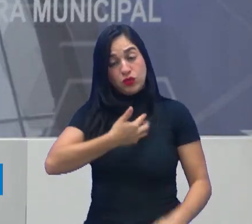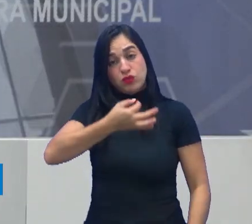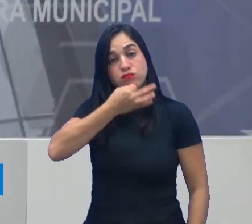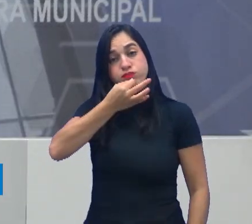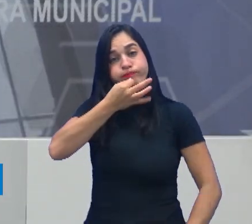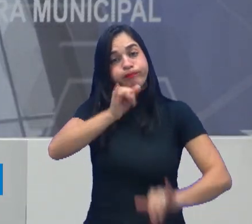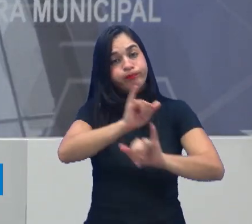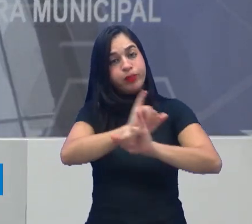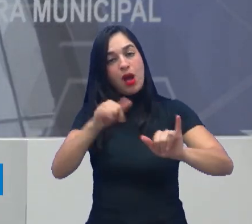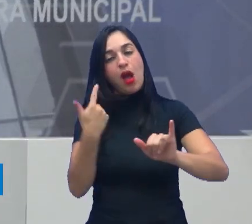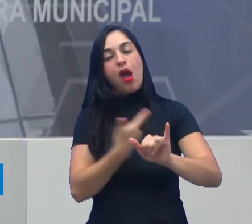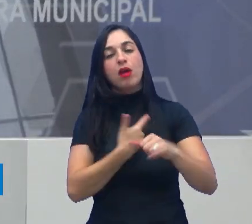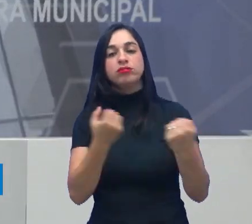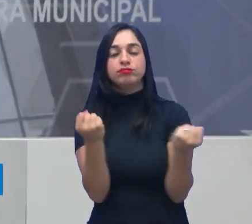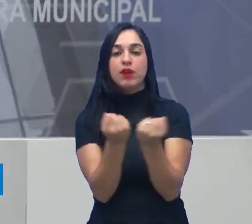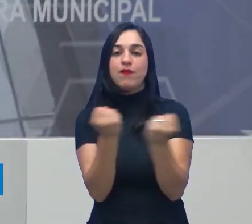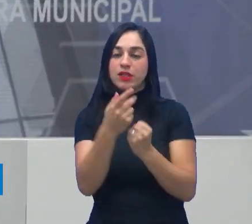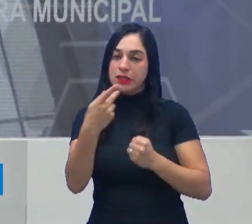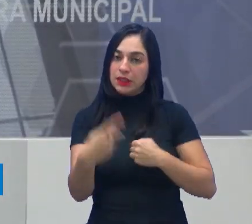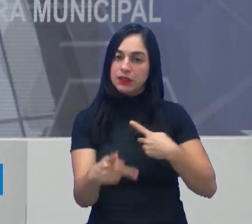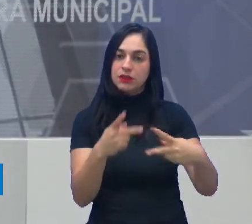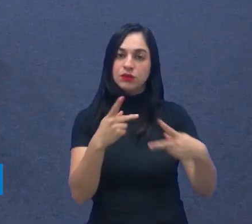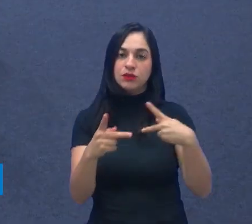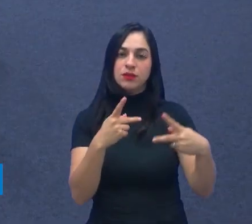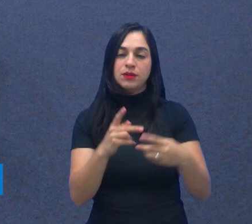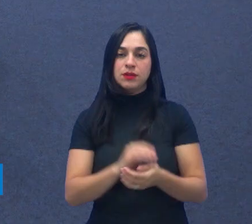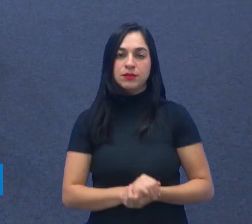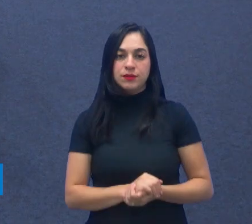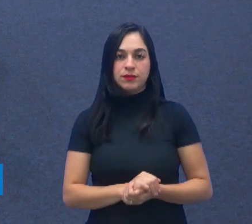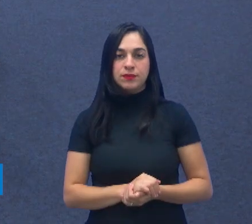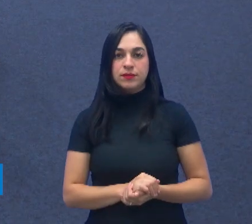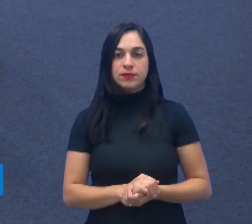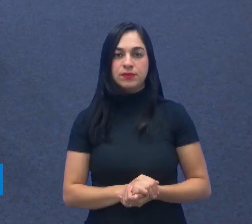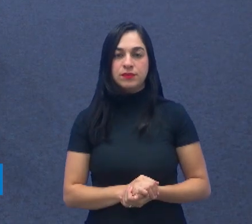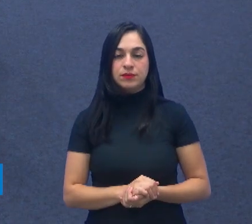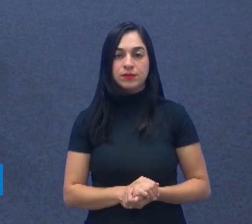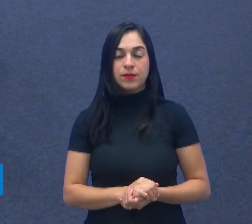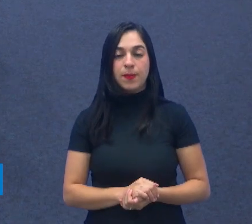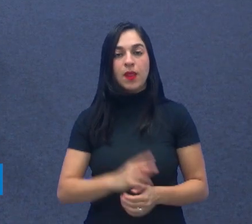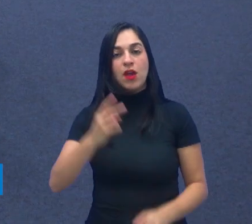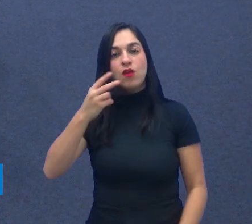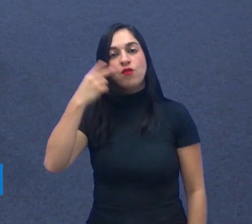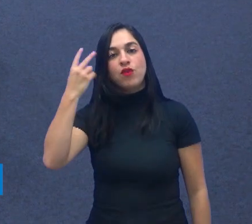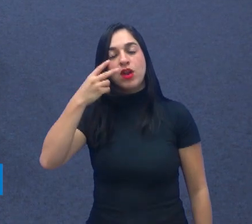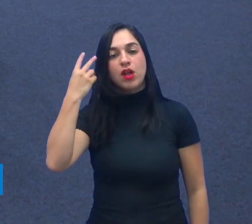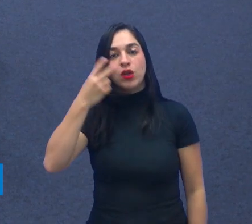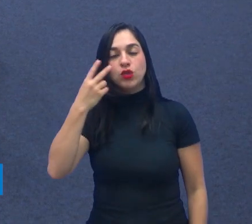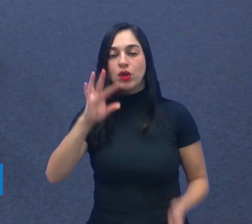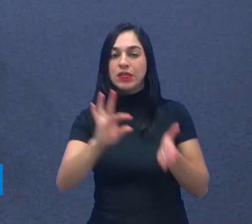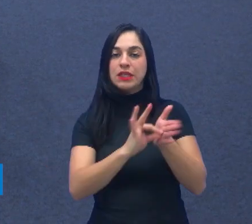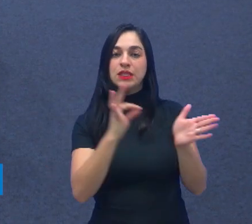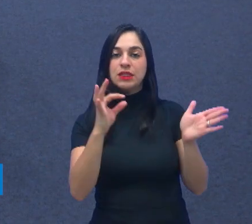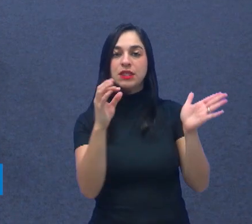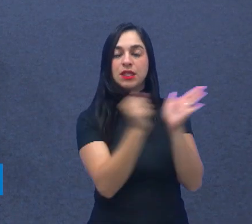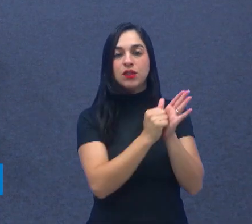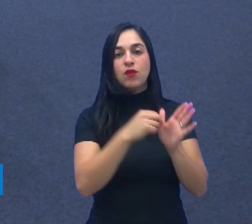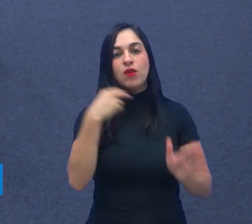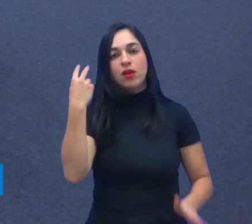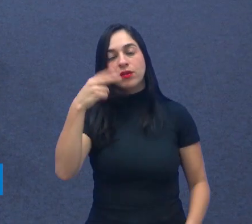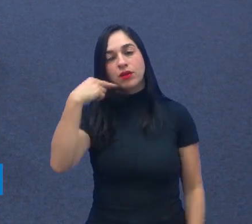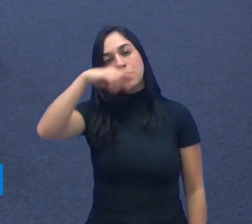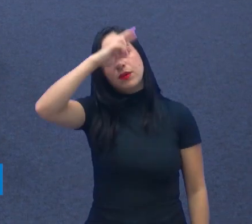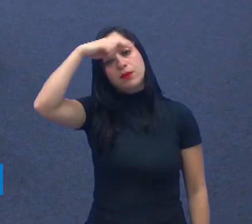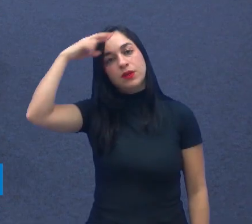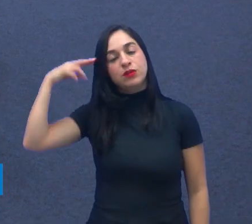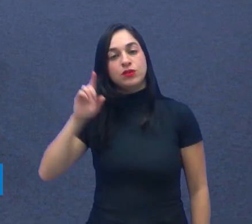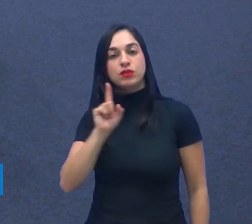é o que a gente vai defender para São José dos Campos. Próximo vereador inscrito para falar no momento Pinga Fogo, o vereador Roberto Chagas. Vossa Excelência